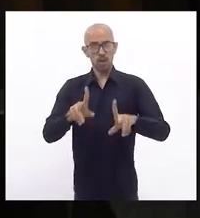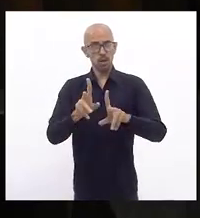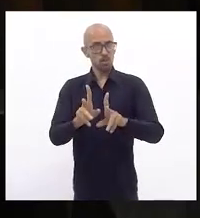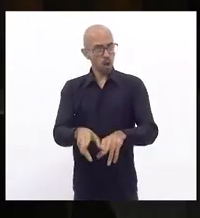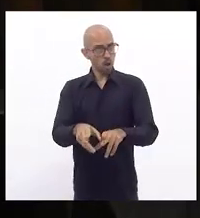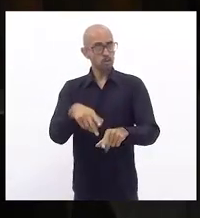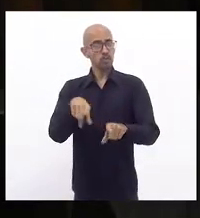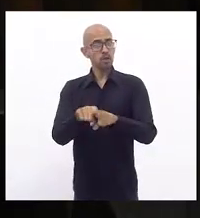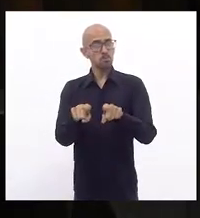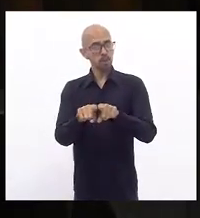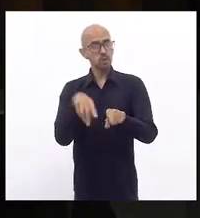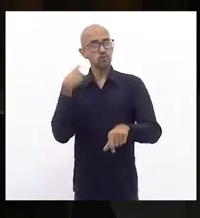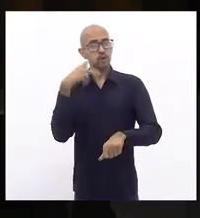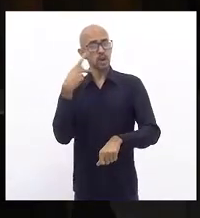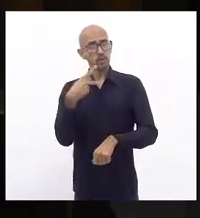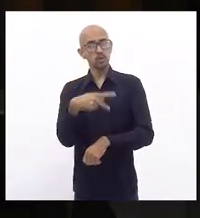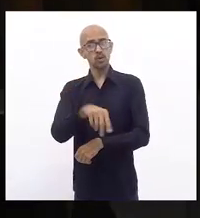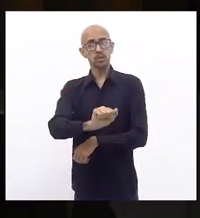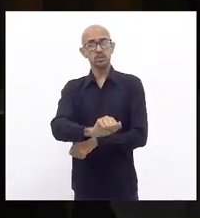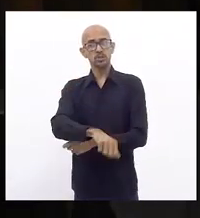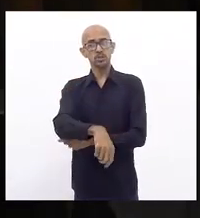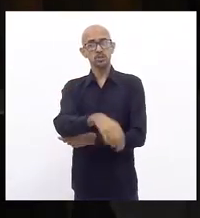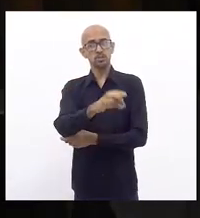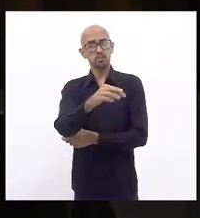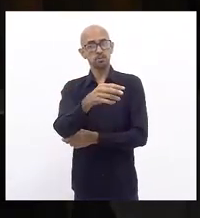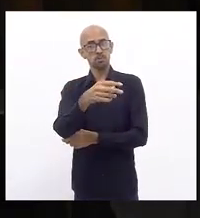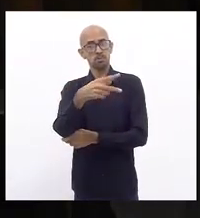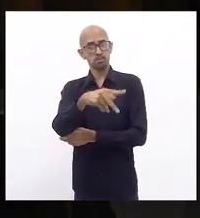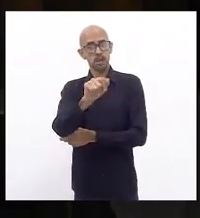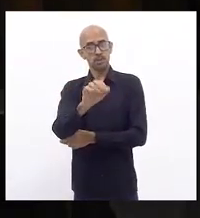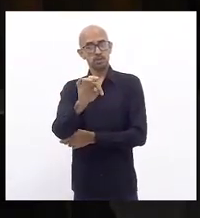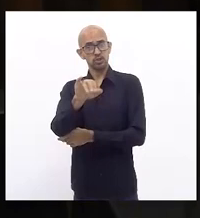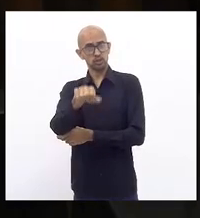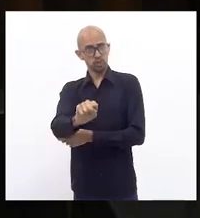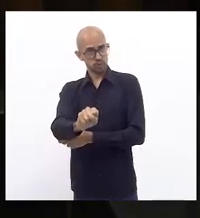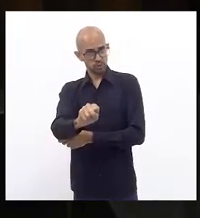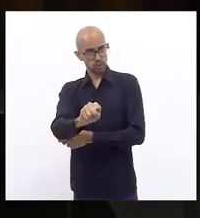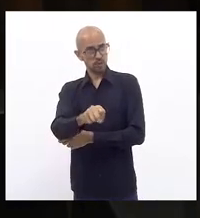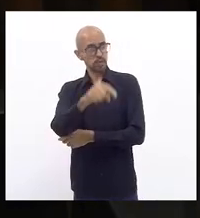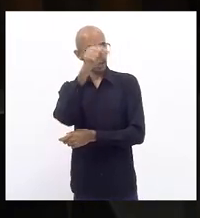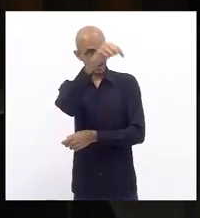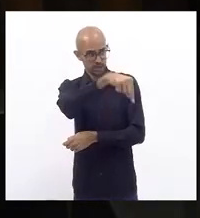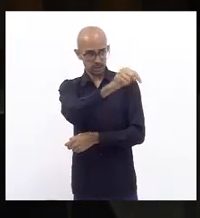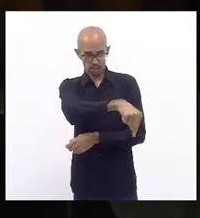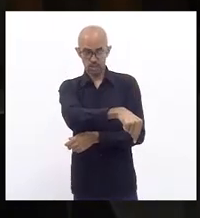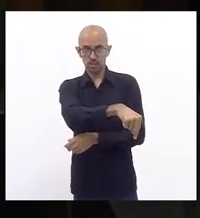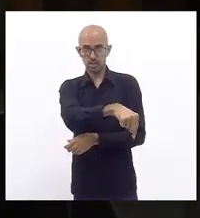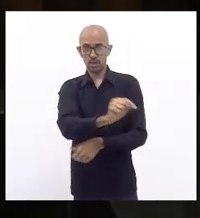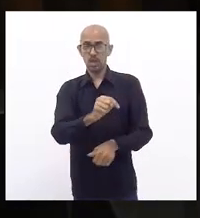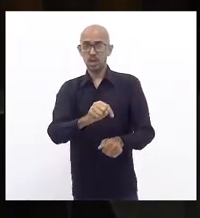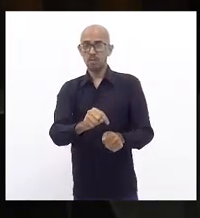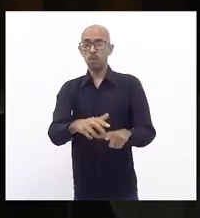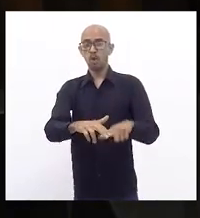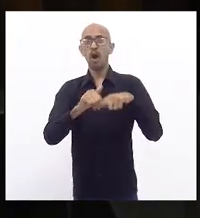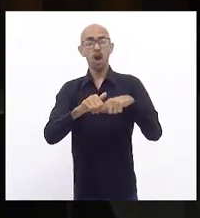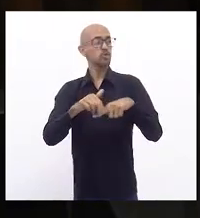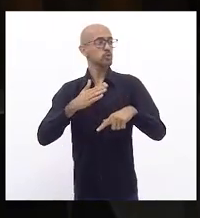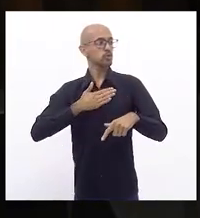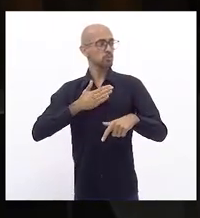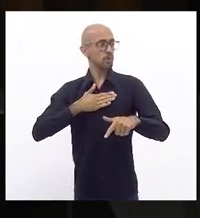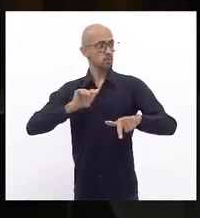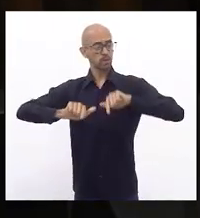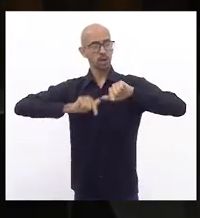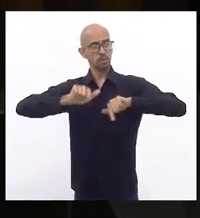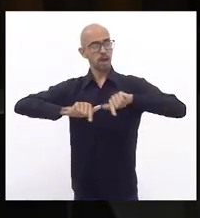de Partido Alferes e Miguel Pereira, que estão aqui, o Cadinho e o Kiki, graças ao meu trabalho